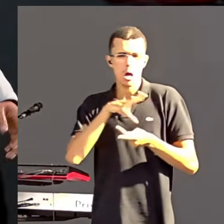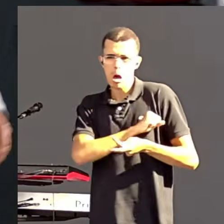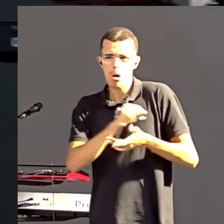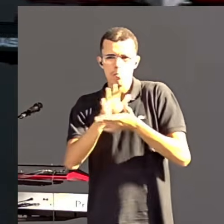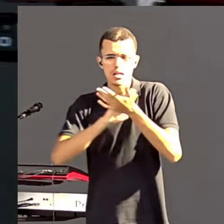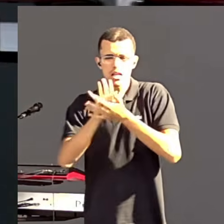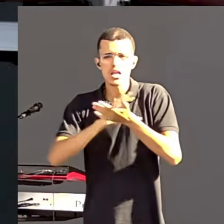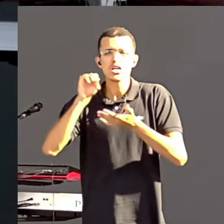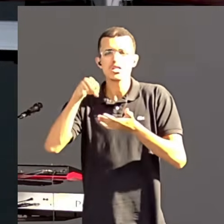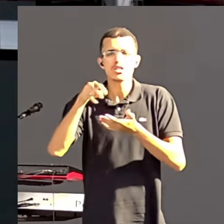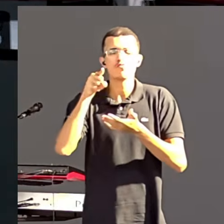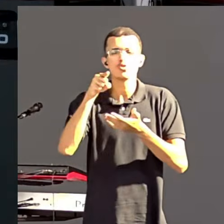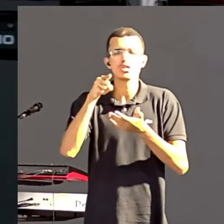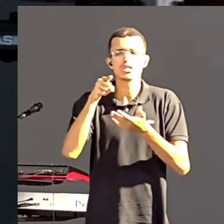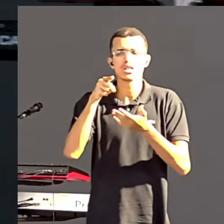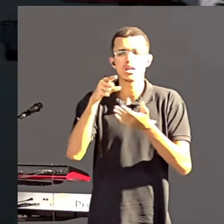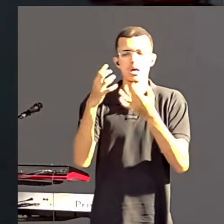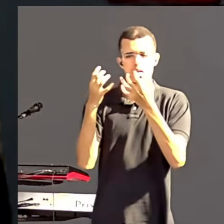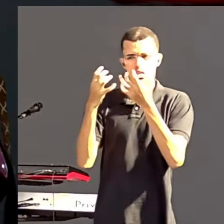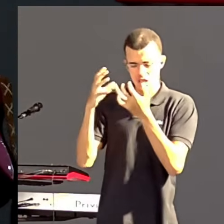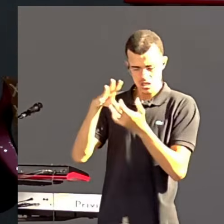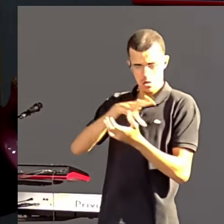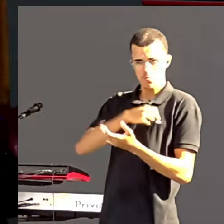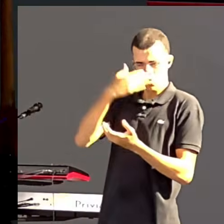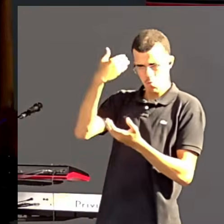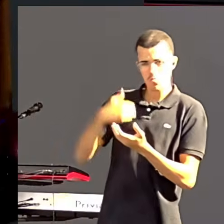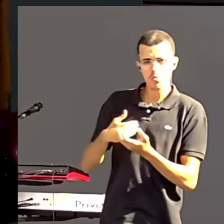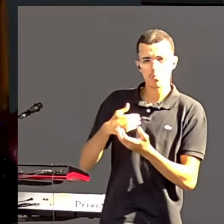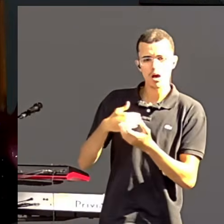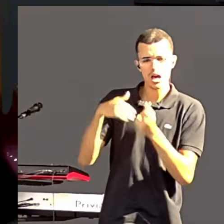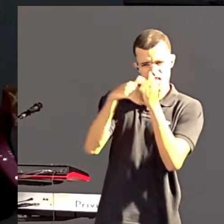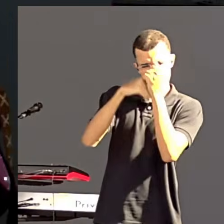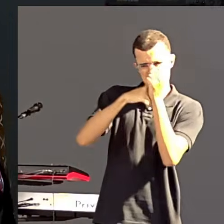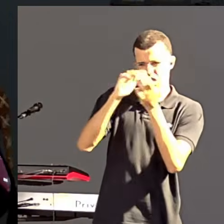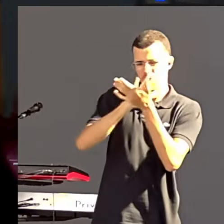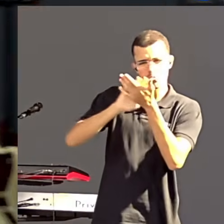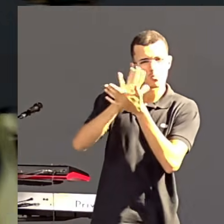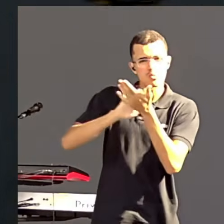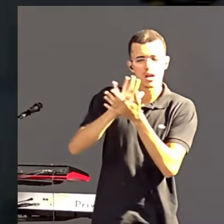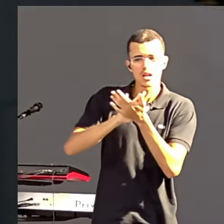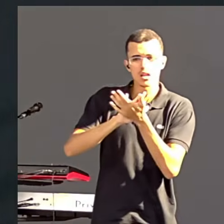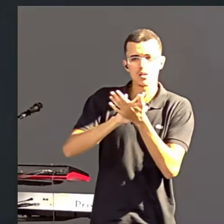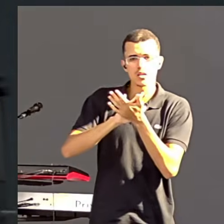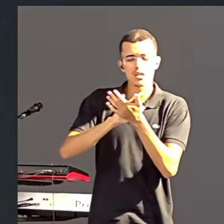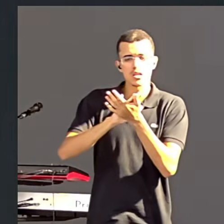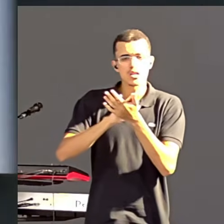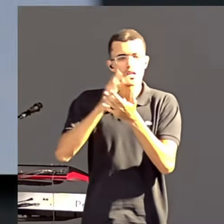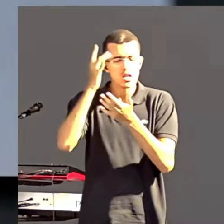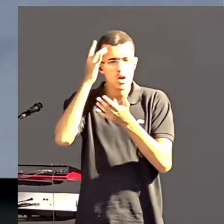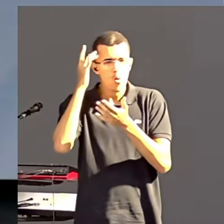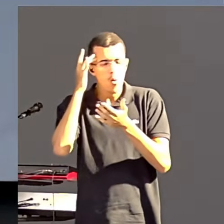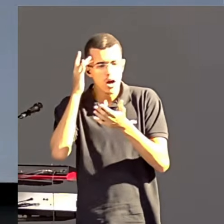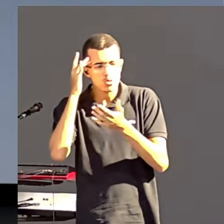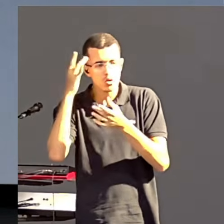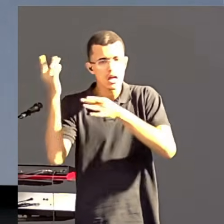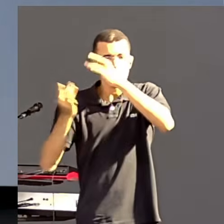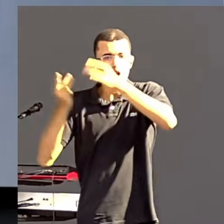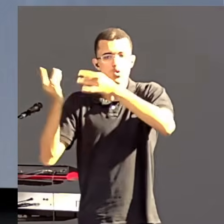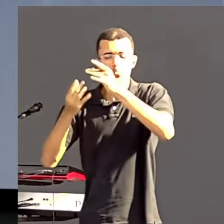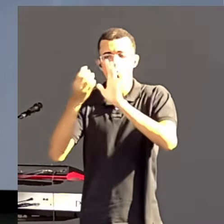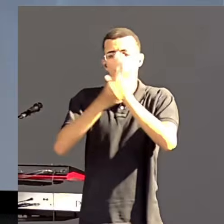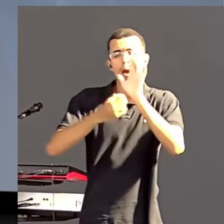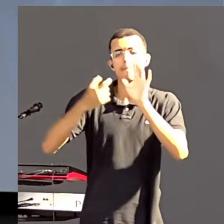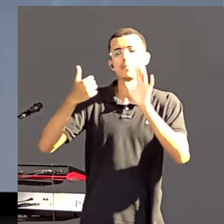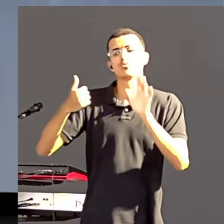você me quisesse bem, você não guardava segredos e tal. Eu acho muito interessante, Juízes capítulo 16, antes